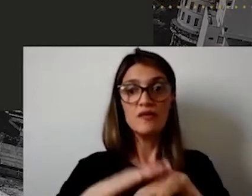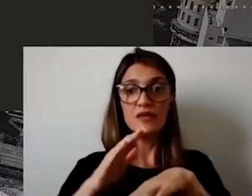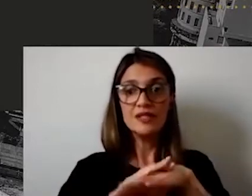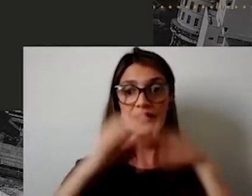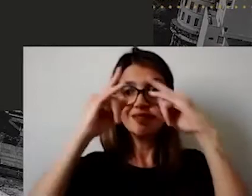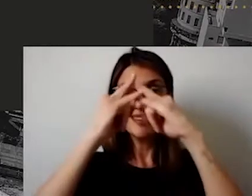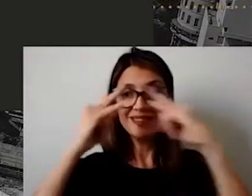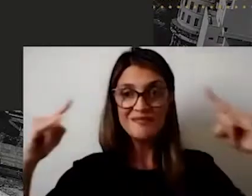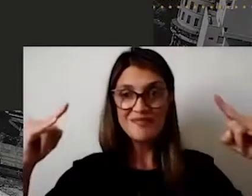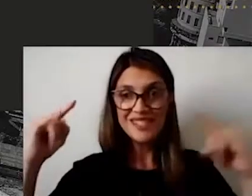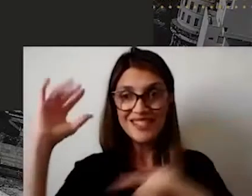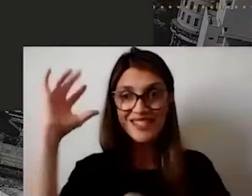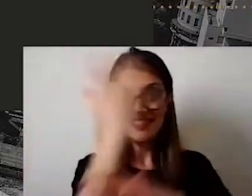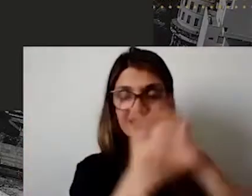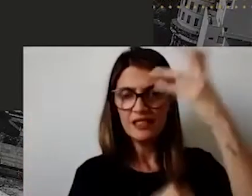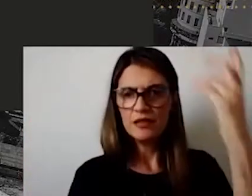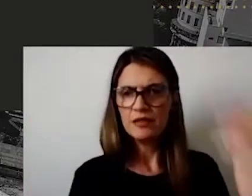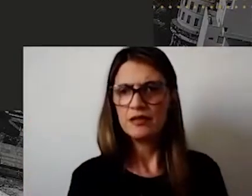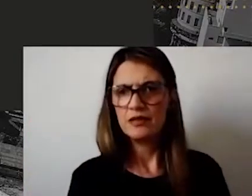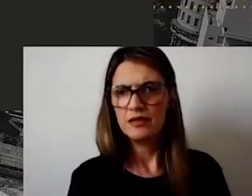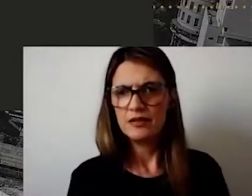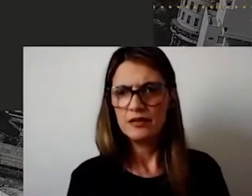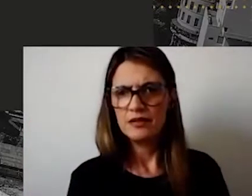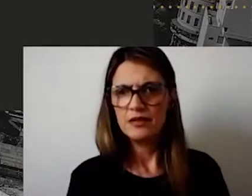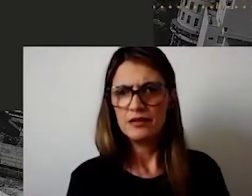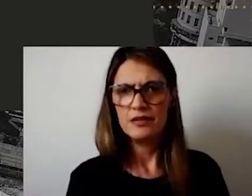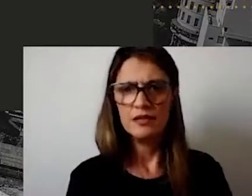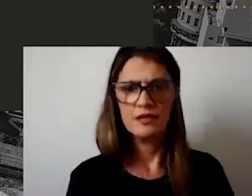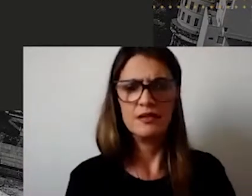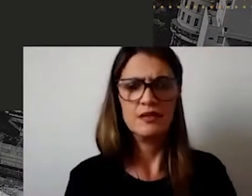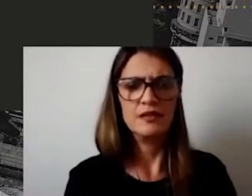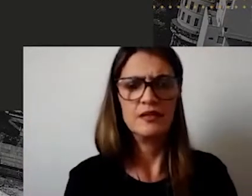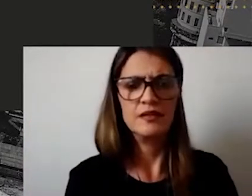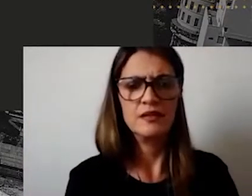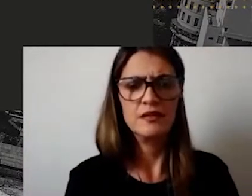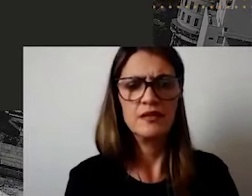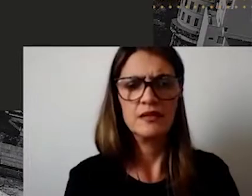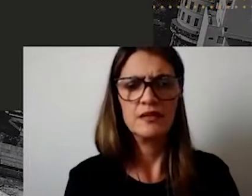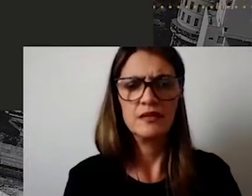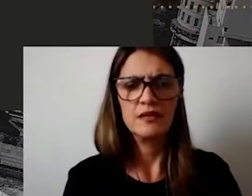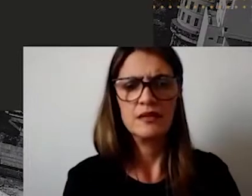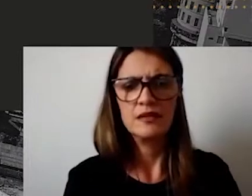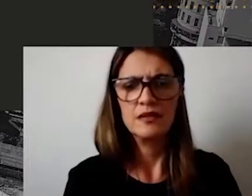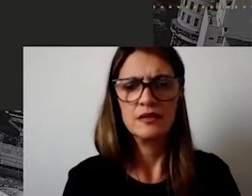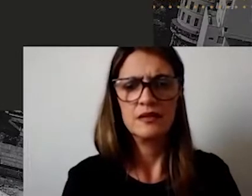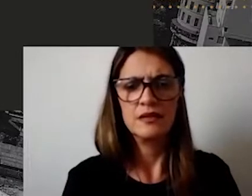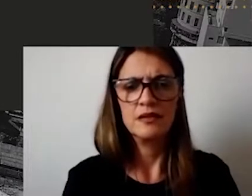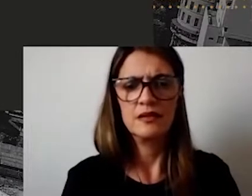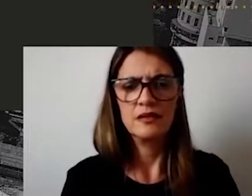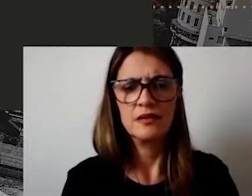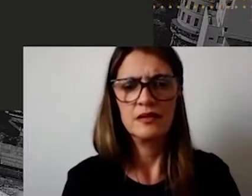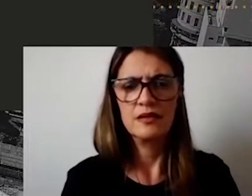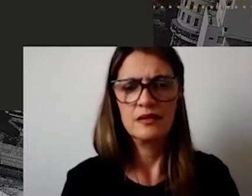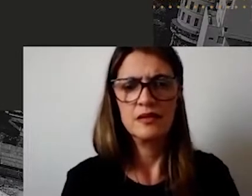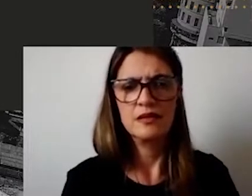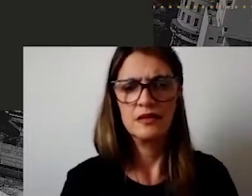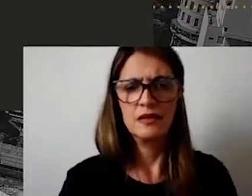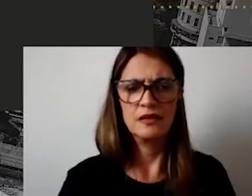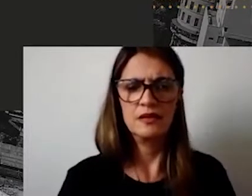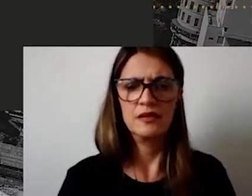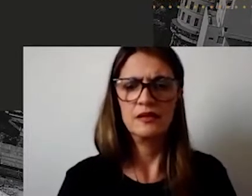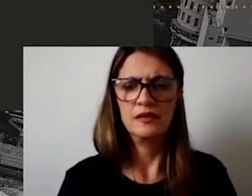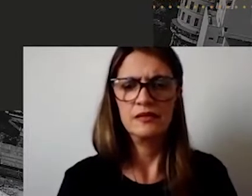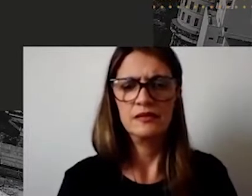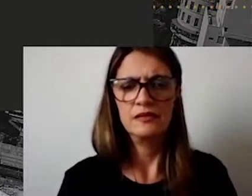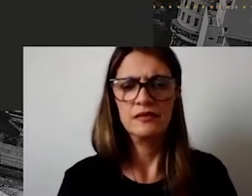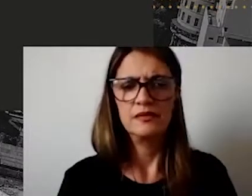alto da árvore, uma cabana no pé da árvore, então eu tinha muita relação com floresta. Aí fui fazer engenharia florestal por causa disso.